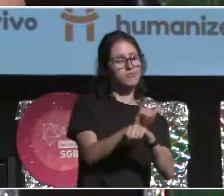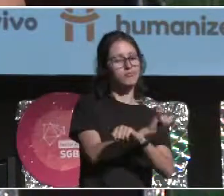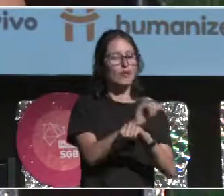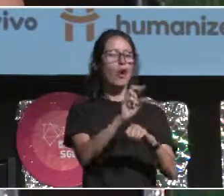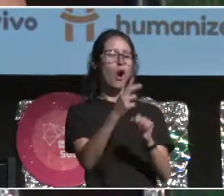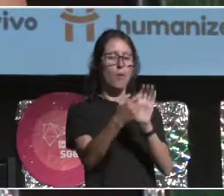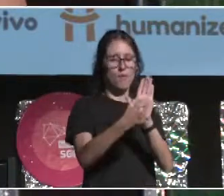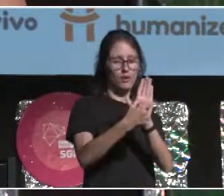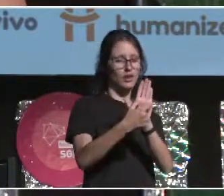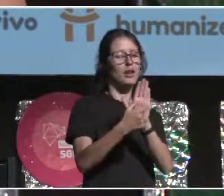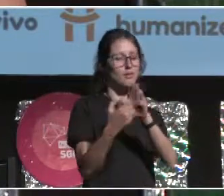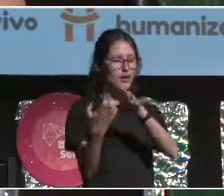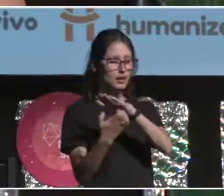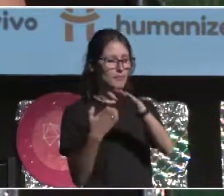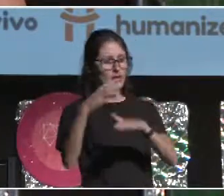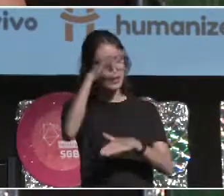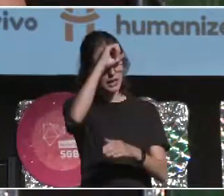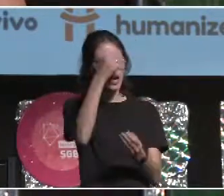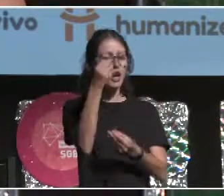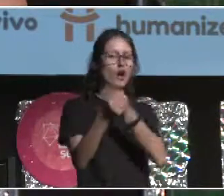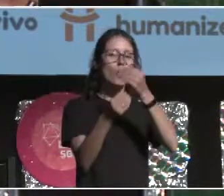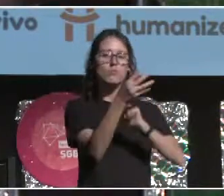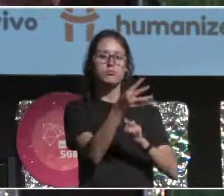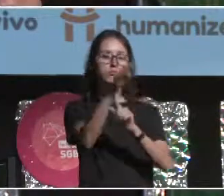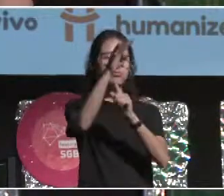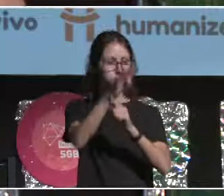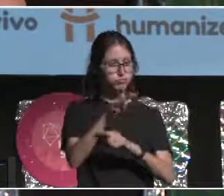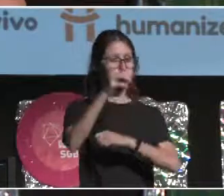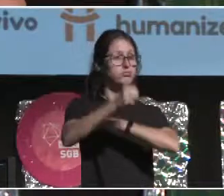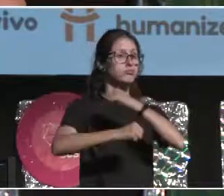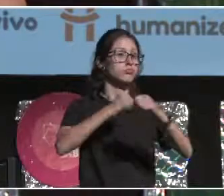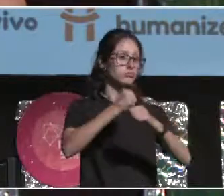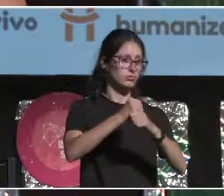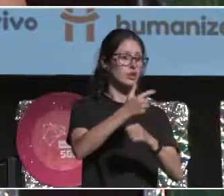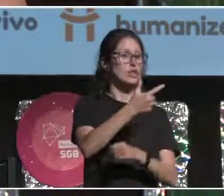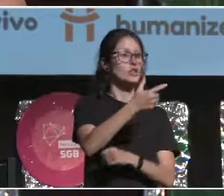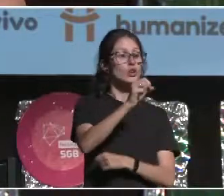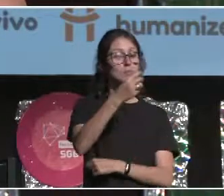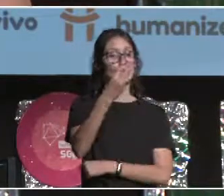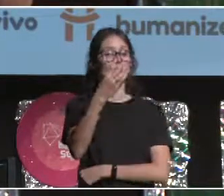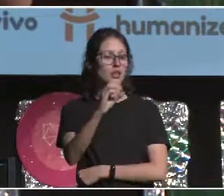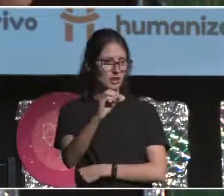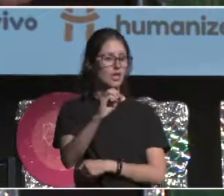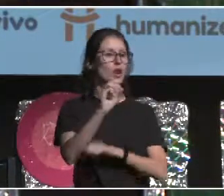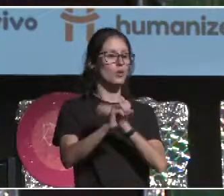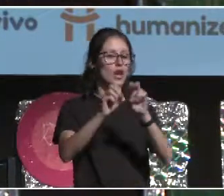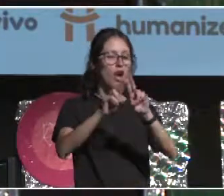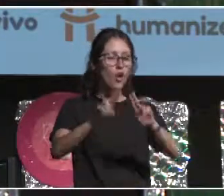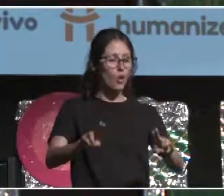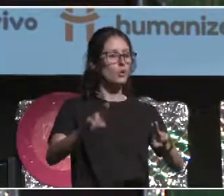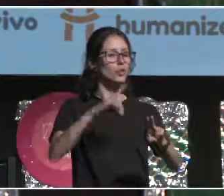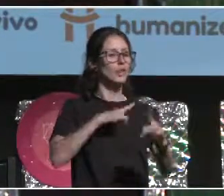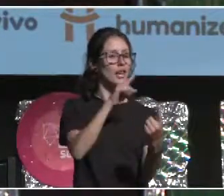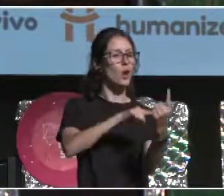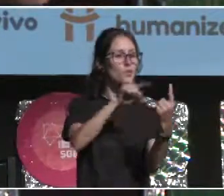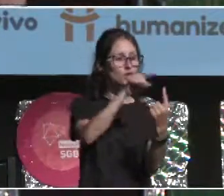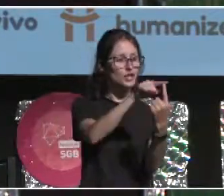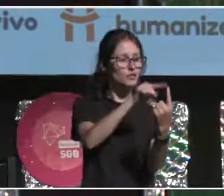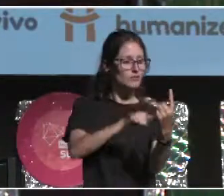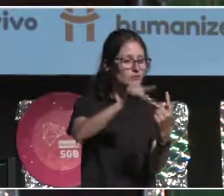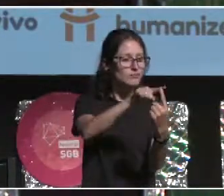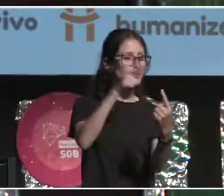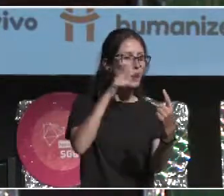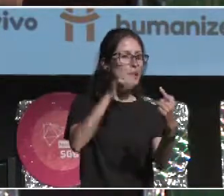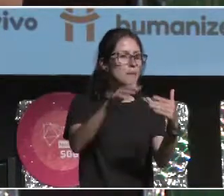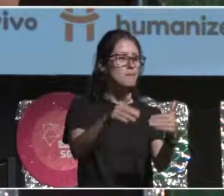as empresas atenderem a agenda de 2030 dos ODS, 17 objetivos, 169 metas. Então, as empresas que começam a